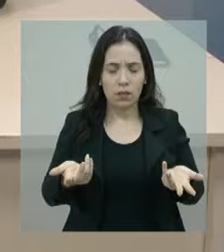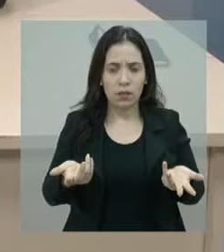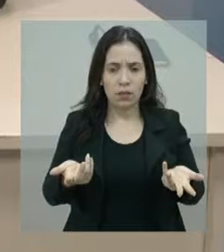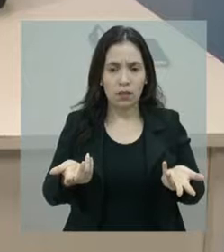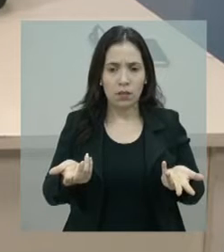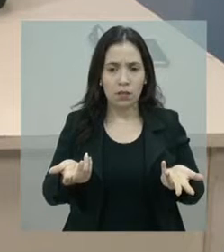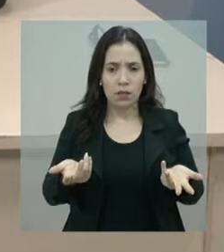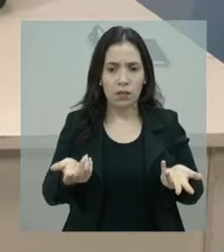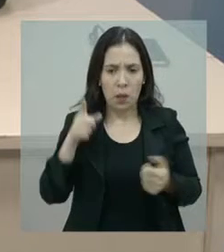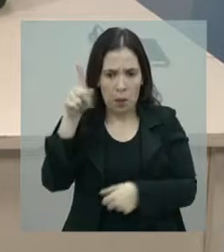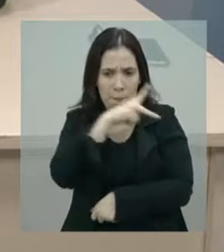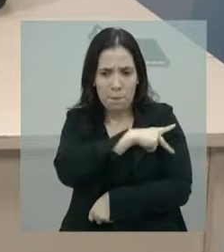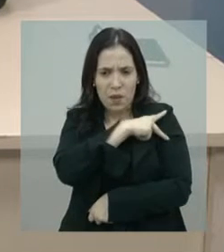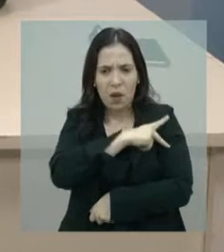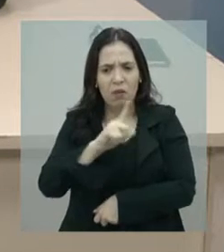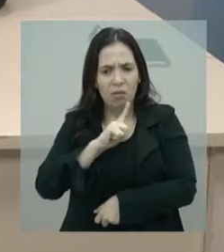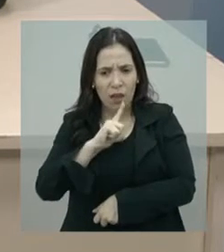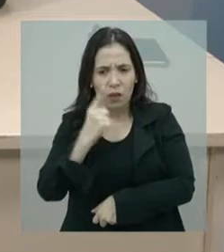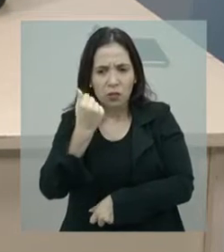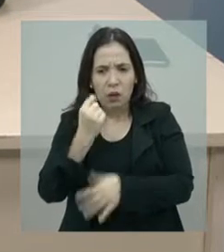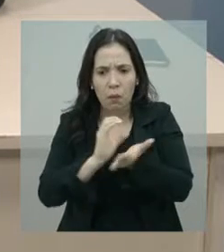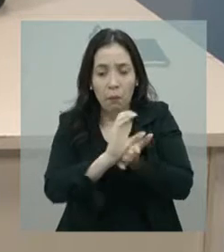infraestrutura imediatamente após essa devolução?